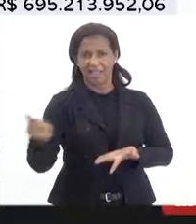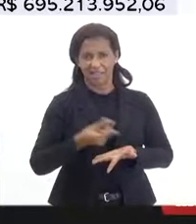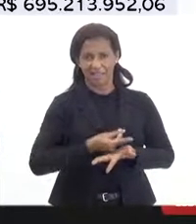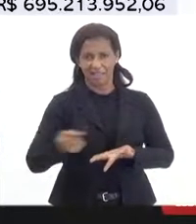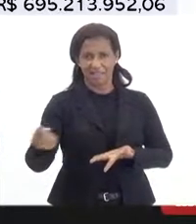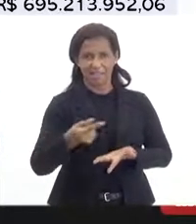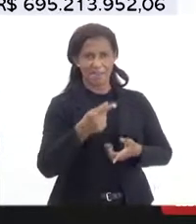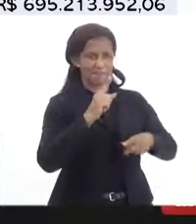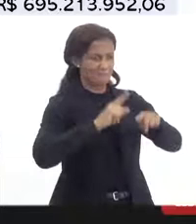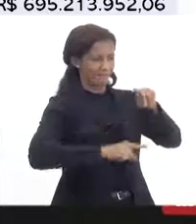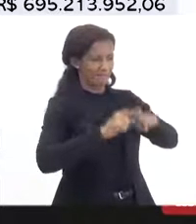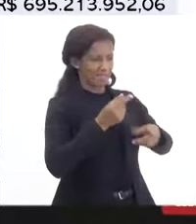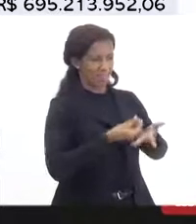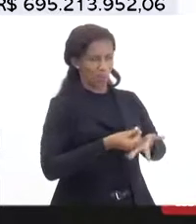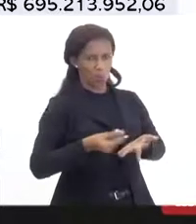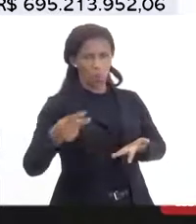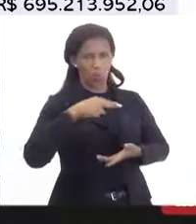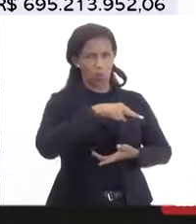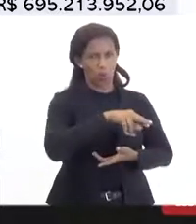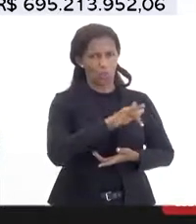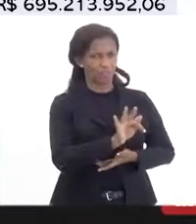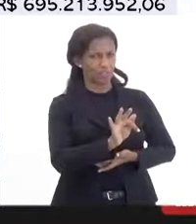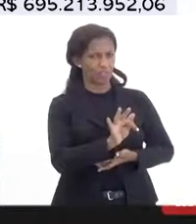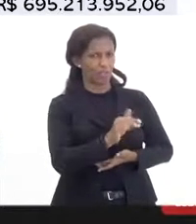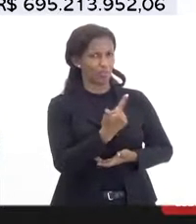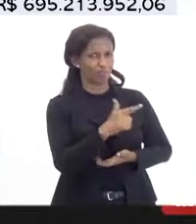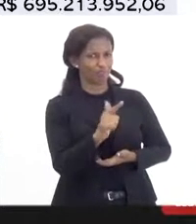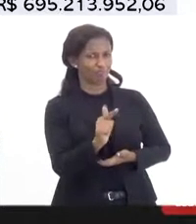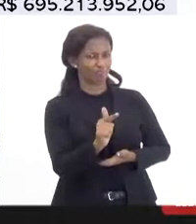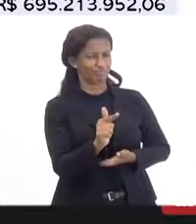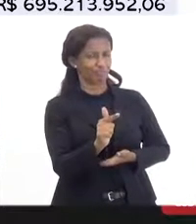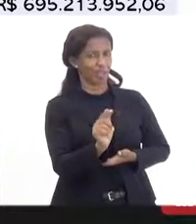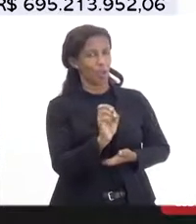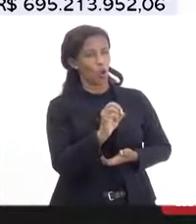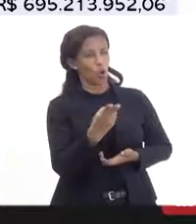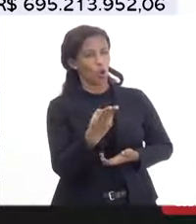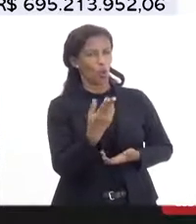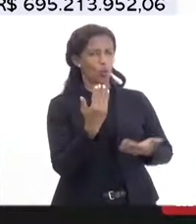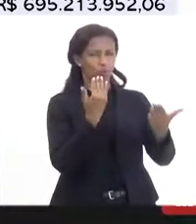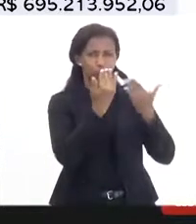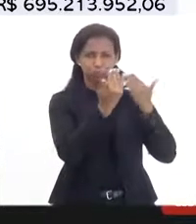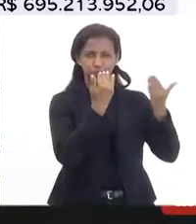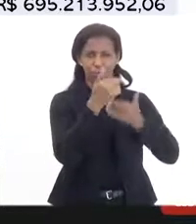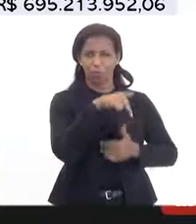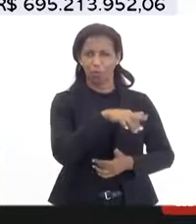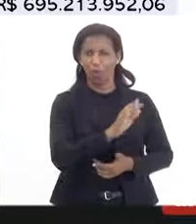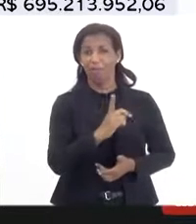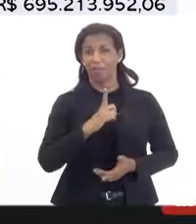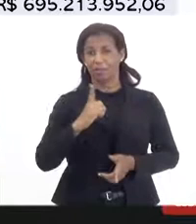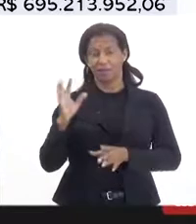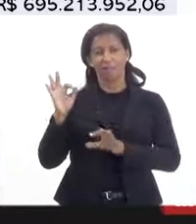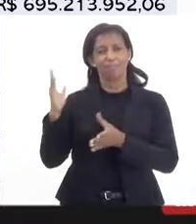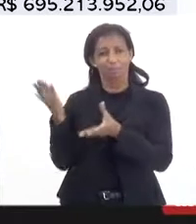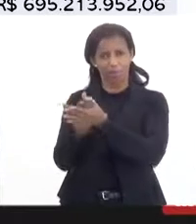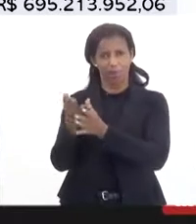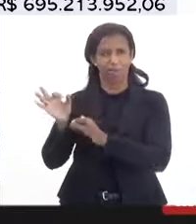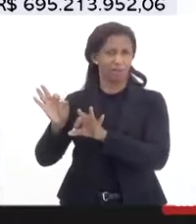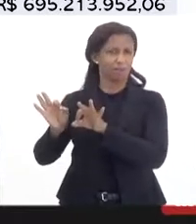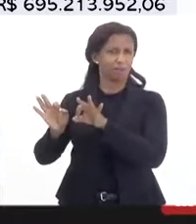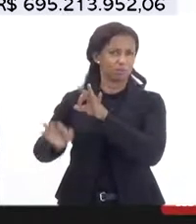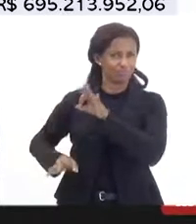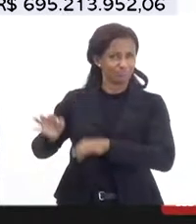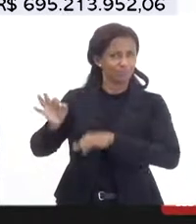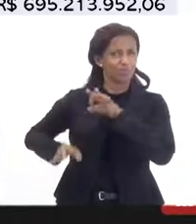nota fiscal inidônea. Nesse caso, nós temos um processo, tá? É um processo judicial, discutindo um valor de dívida